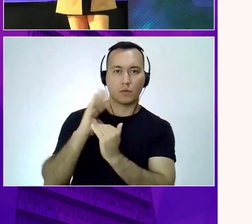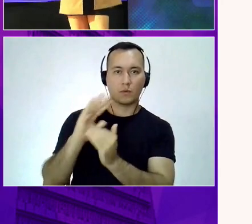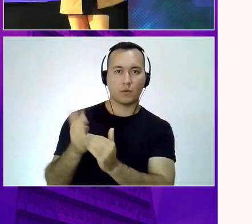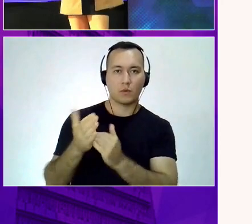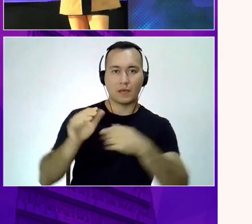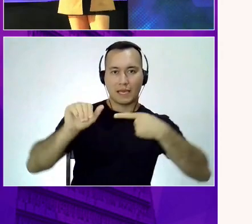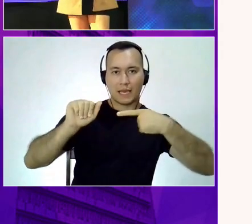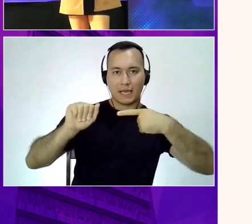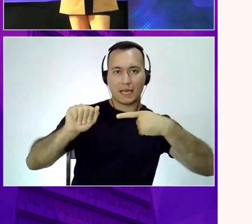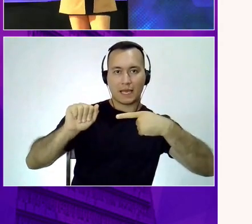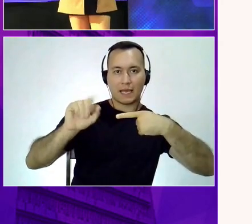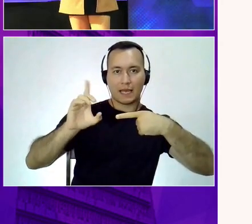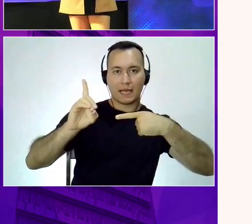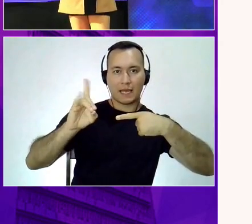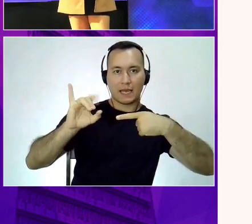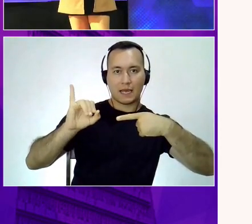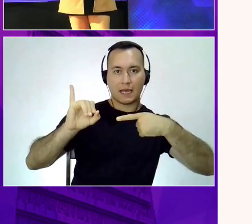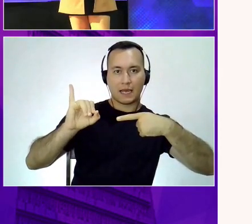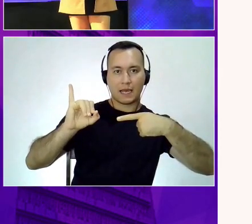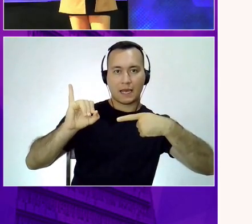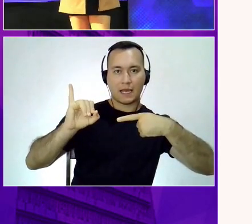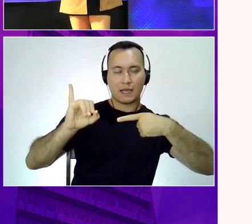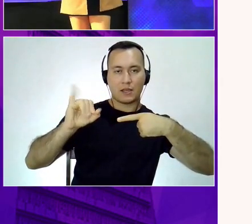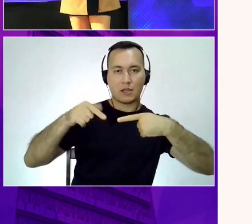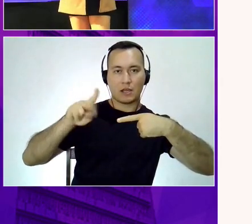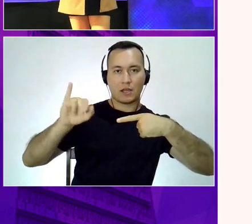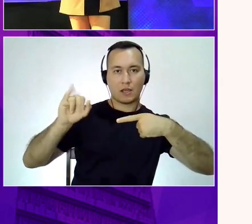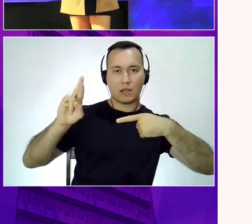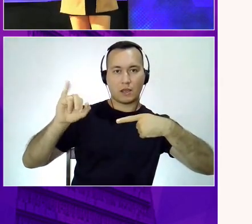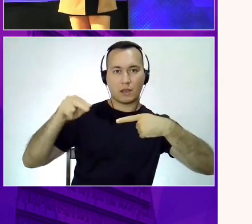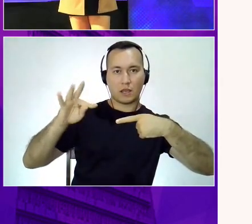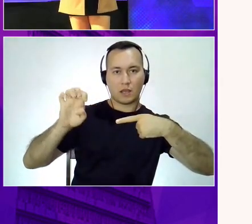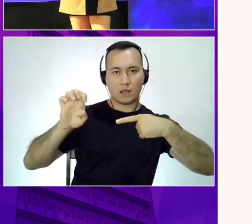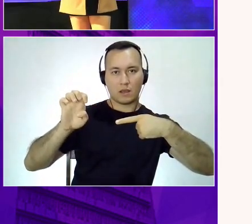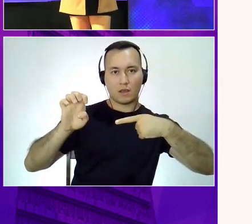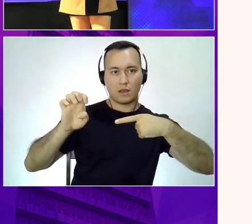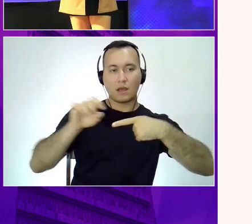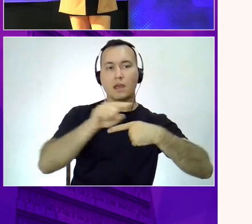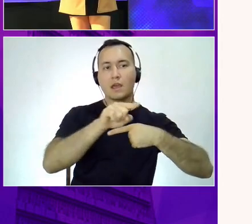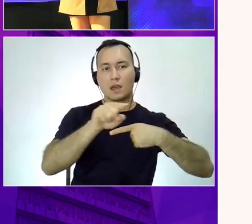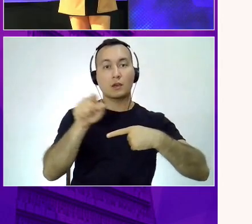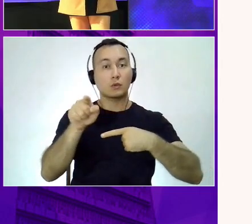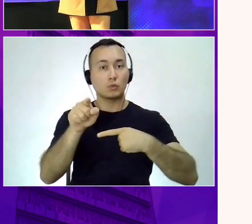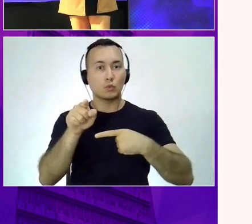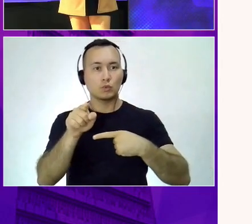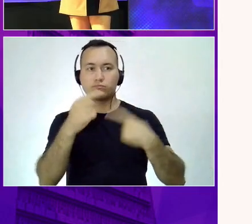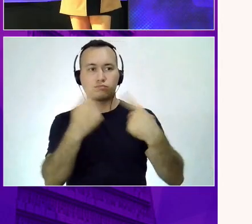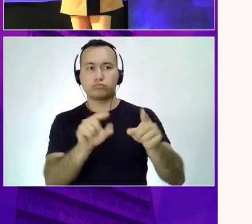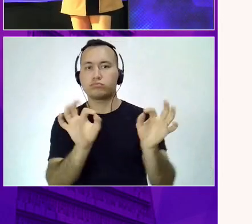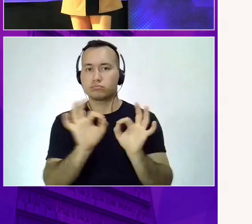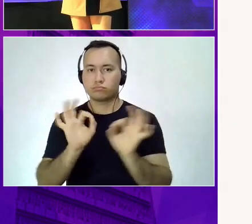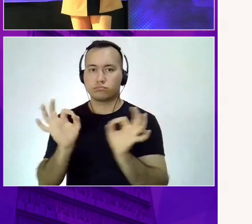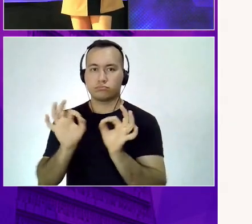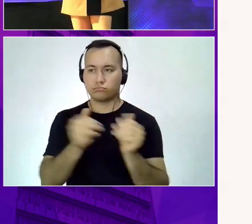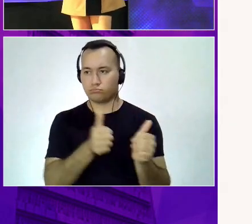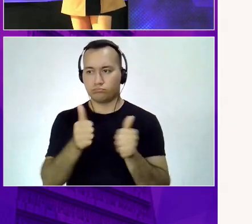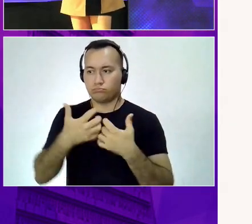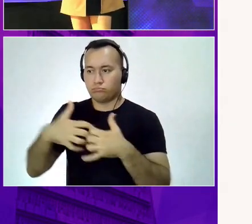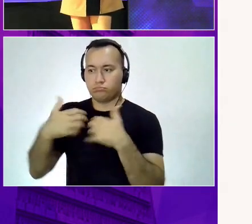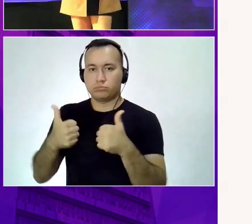gente está realizando quando a gente está trabalhando num sistema com sistemas com microserviços.